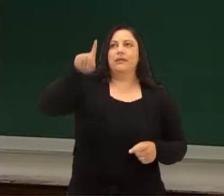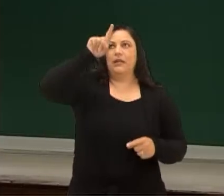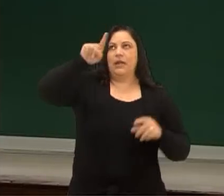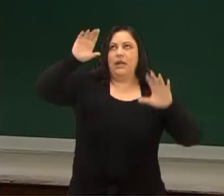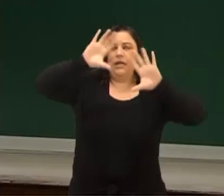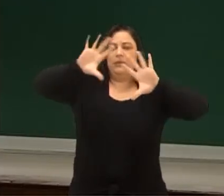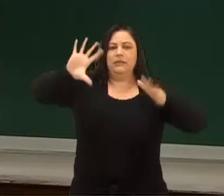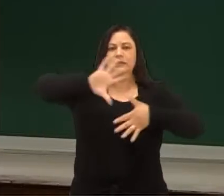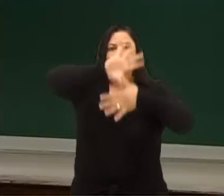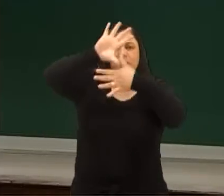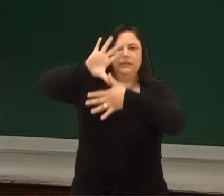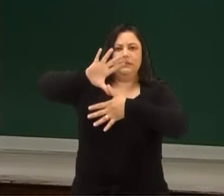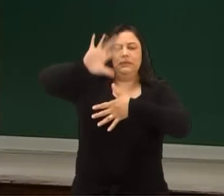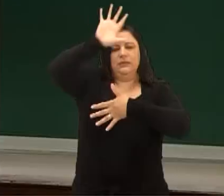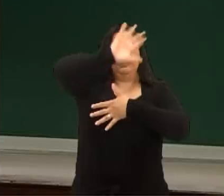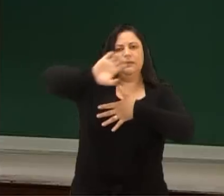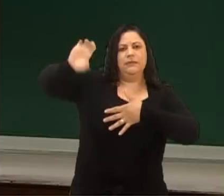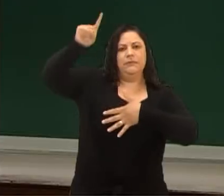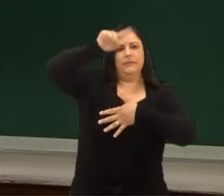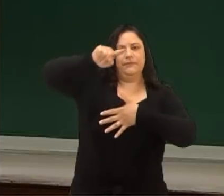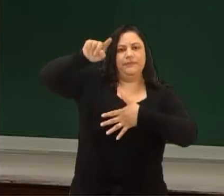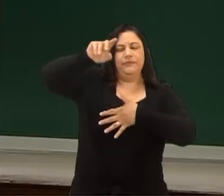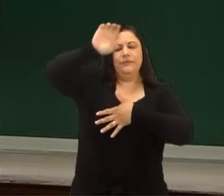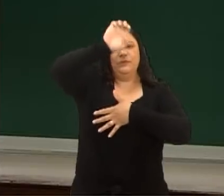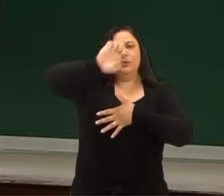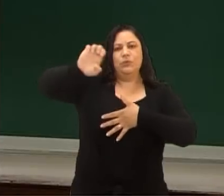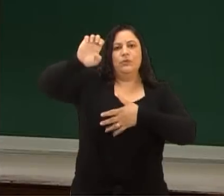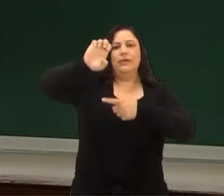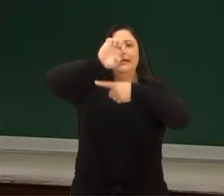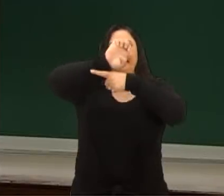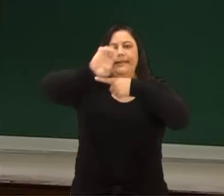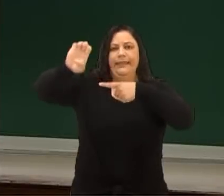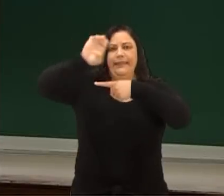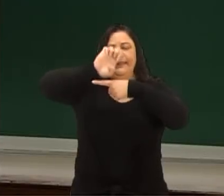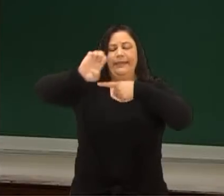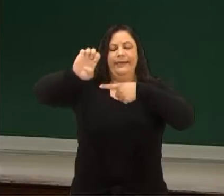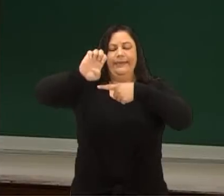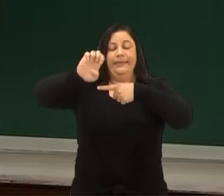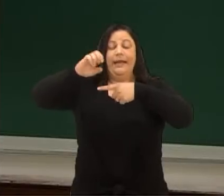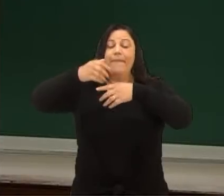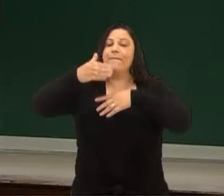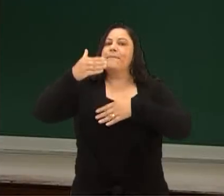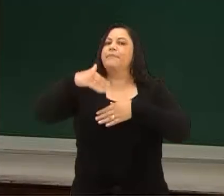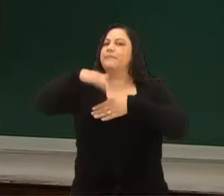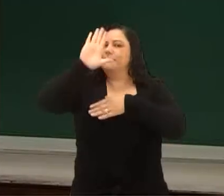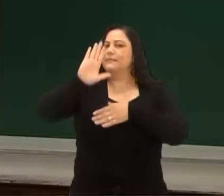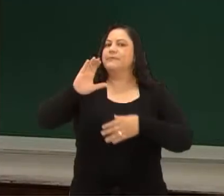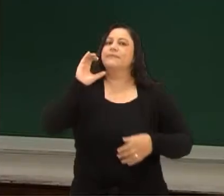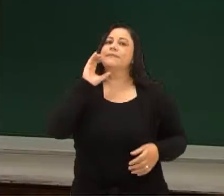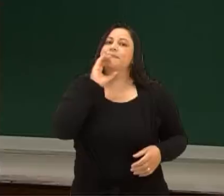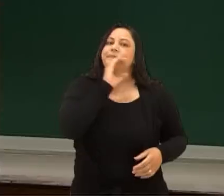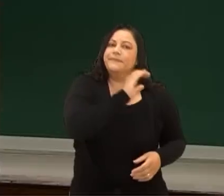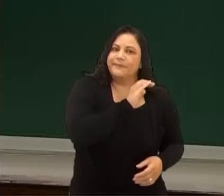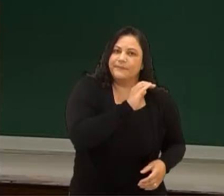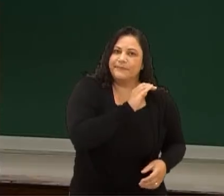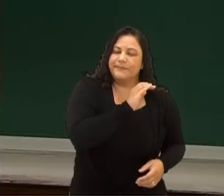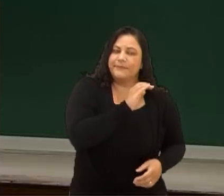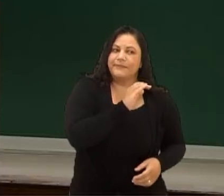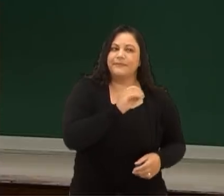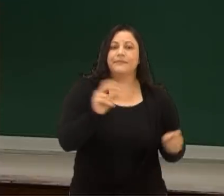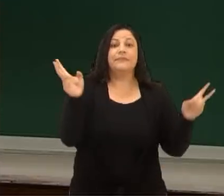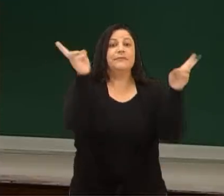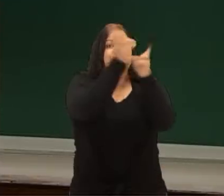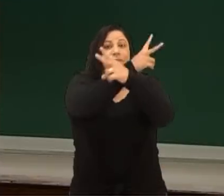né? Não está marcada aqui, mas seria a linha do Equador. Então, áreas próximas à linha do Equador são áreas mais quentes. Então, se a massa de ar se forma aqui